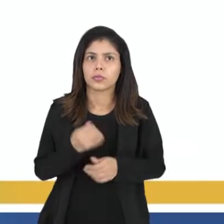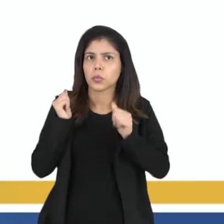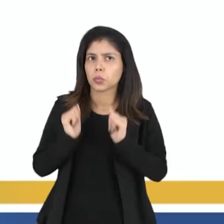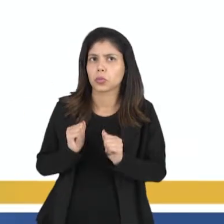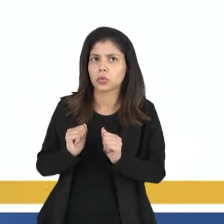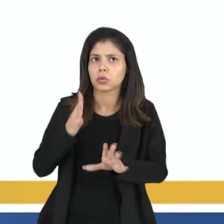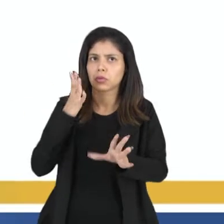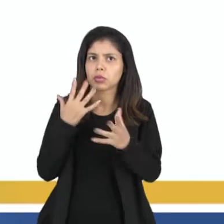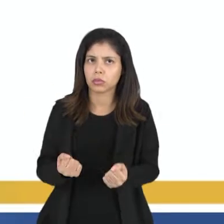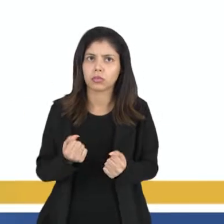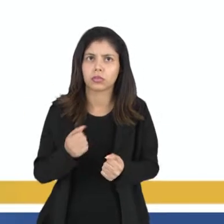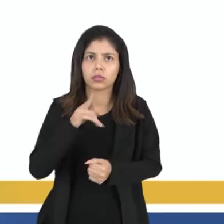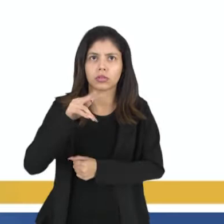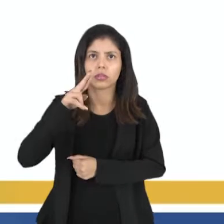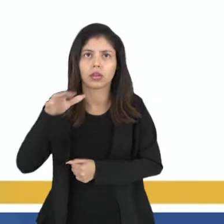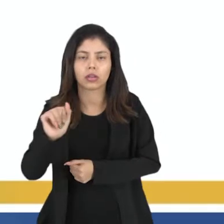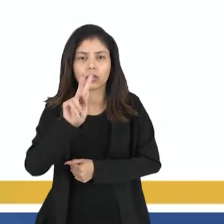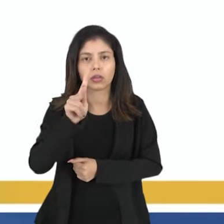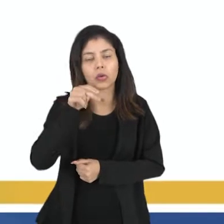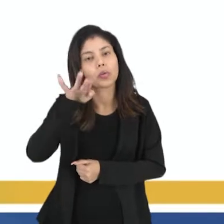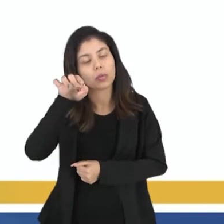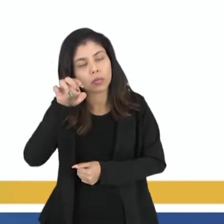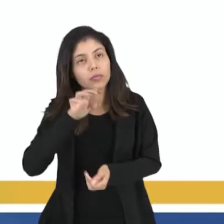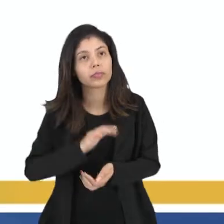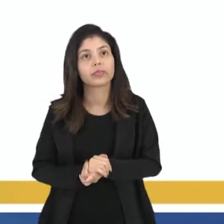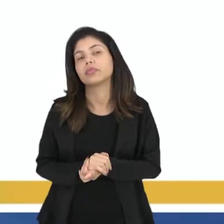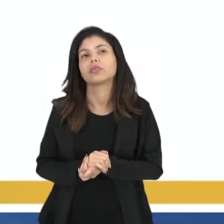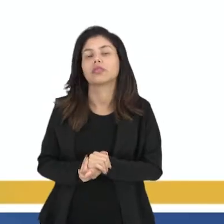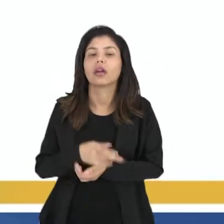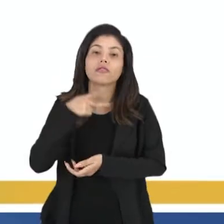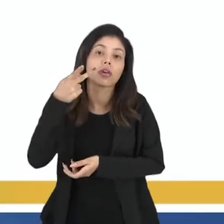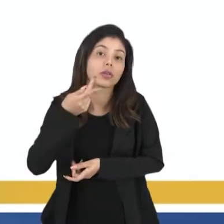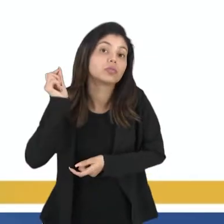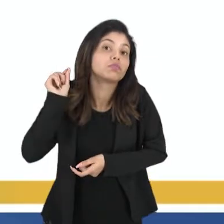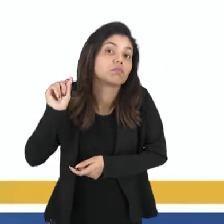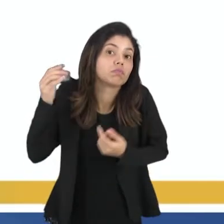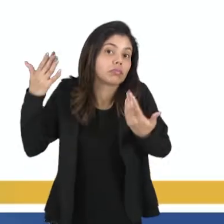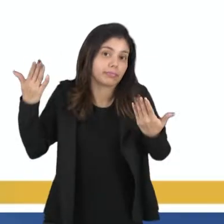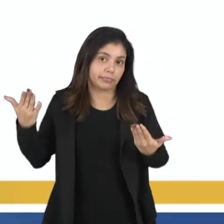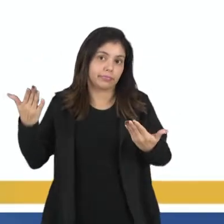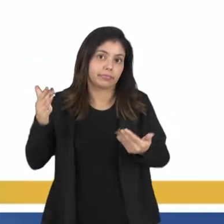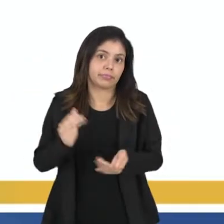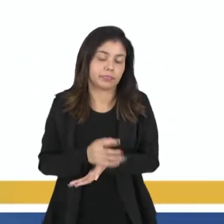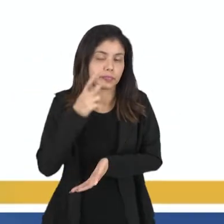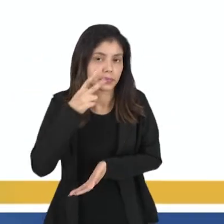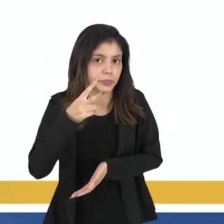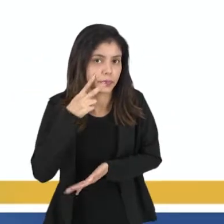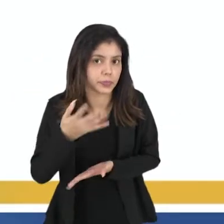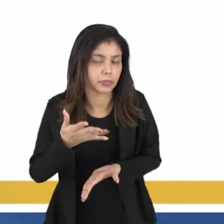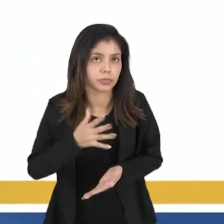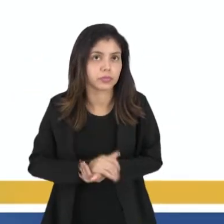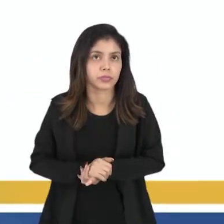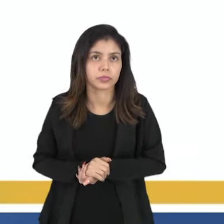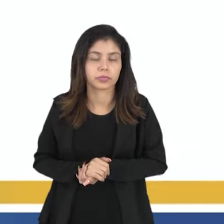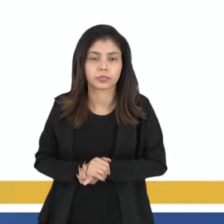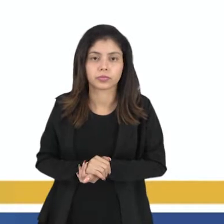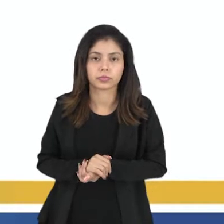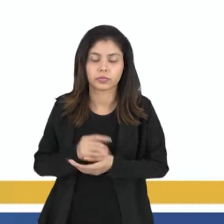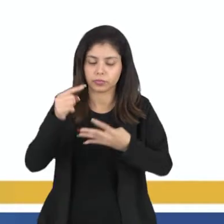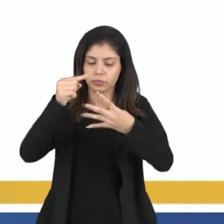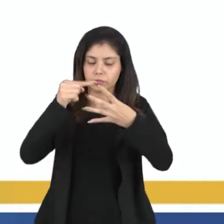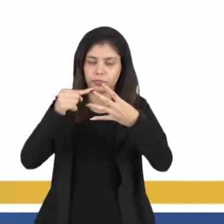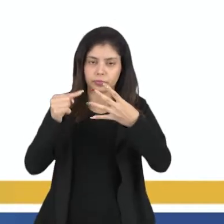permite assumir que Descartes e Hume eles estavam falando sobre o quê? Então vamos ver aí essas